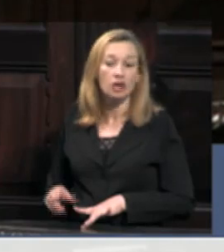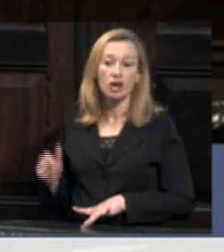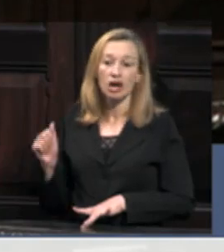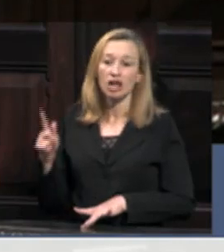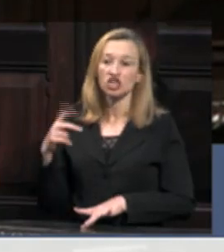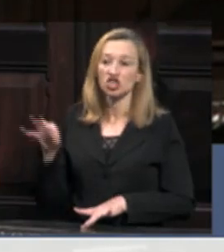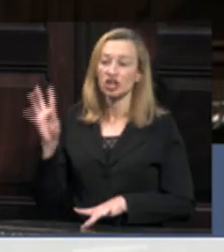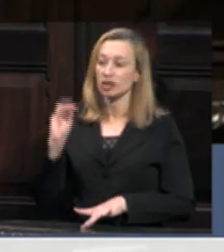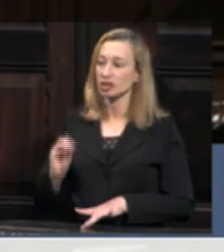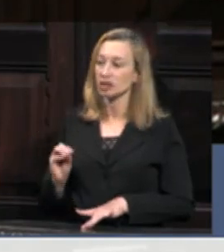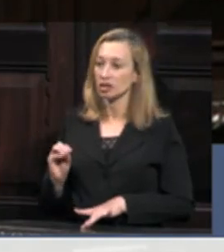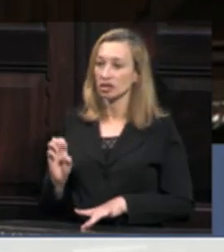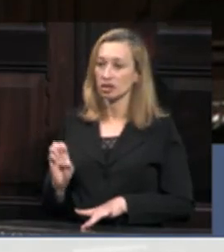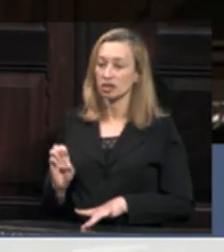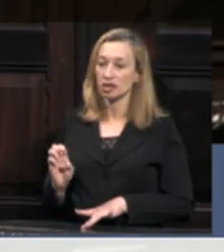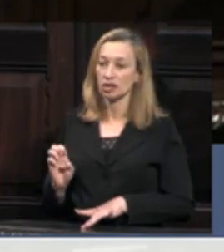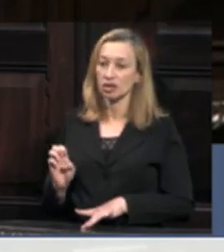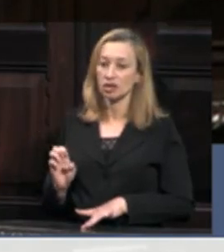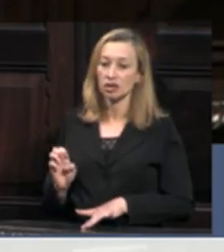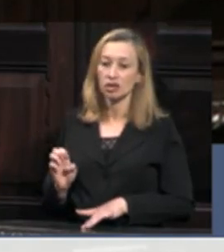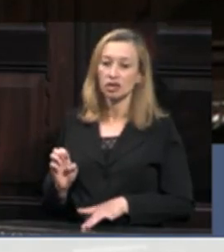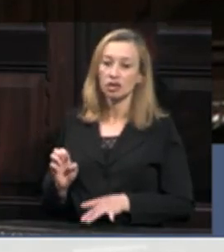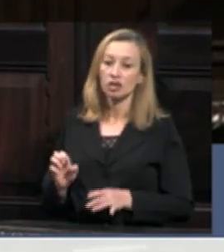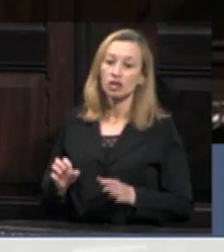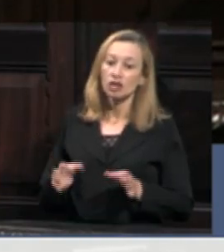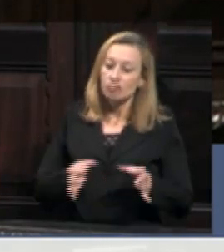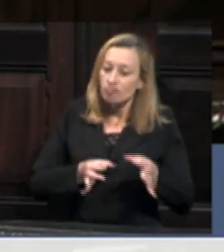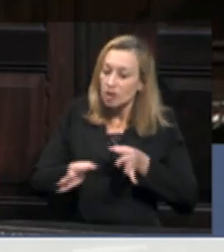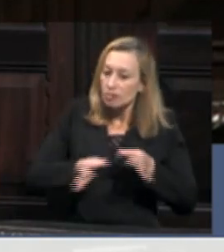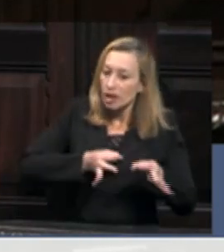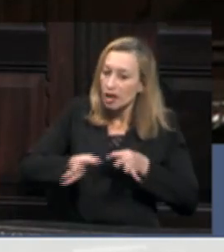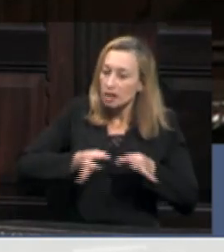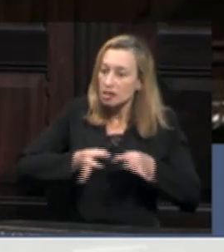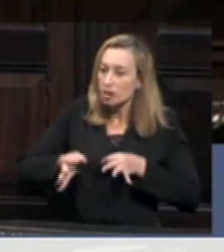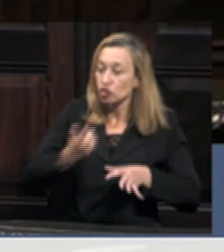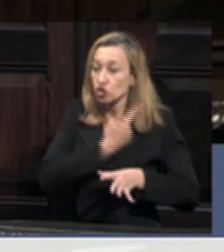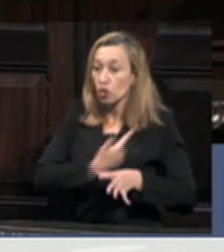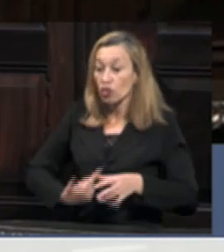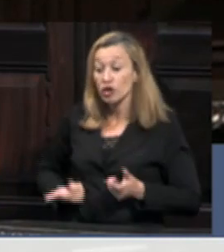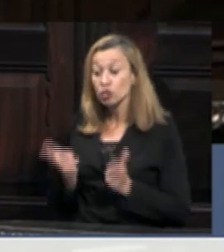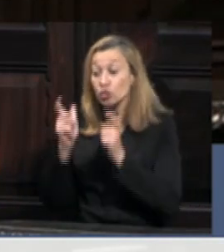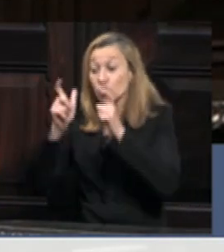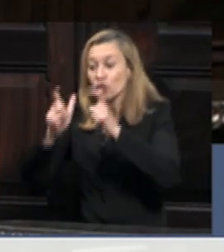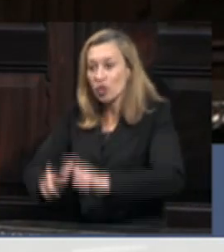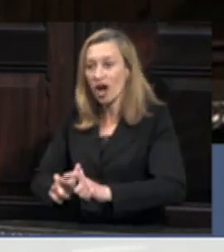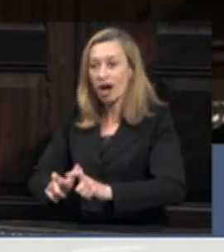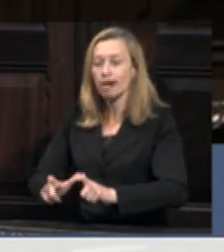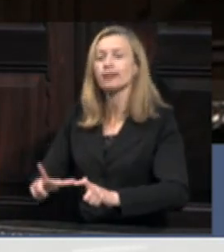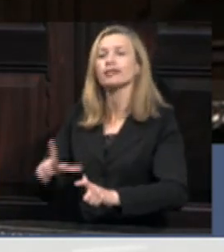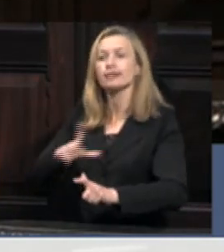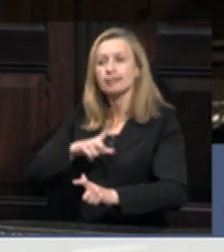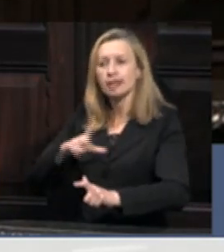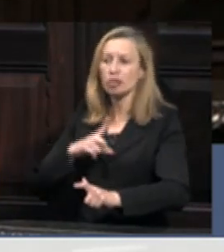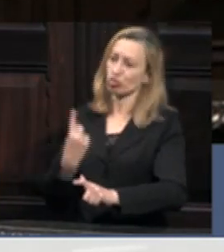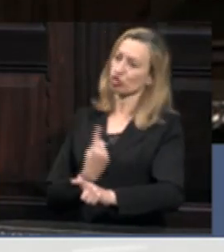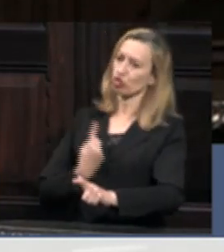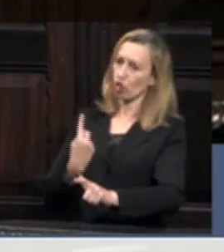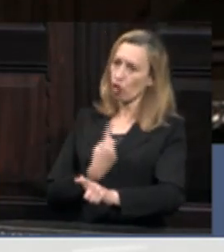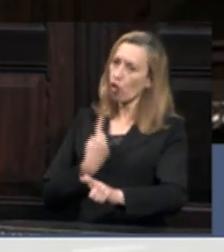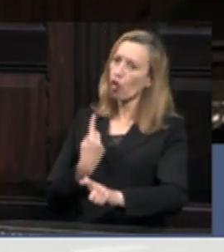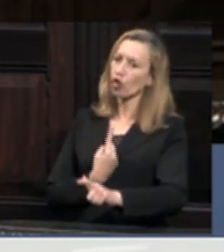metropolitano, a organização de governança metropolitana, que todos nós já temos